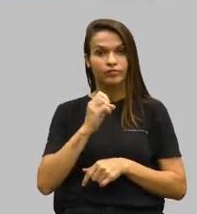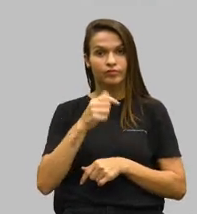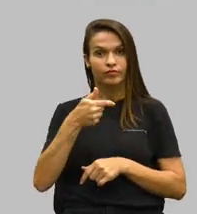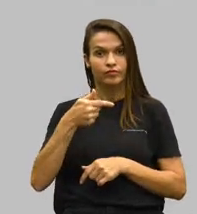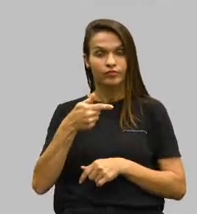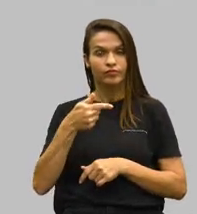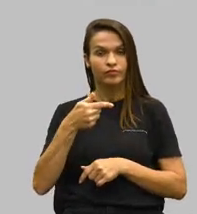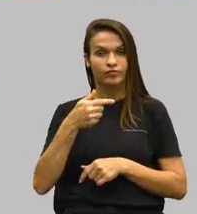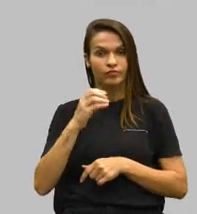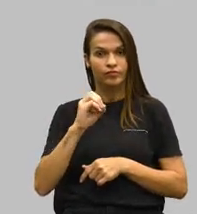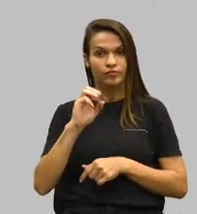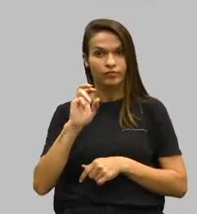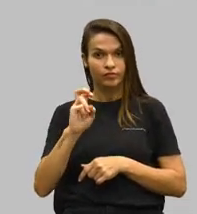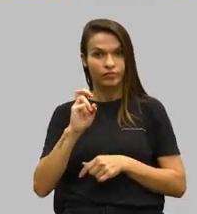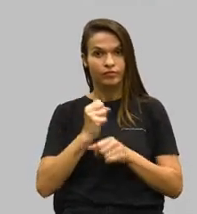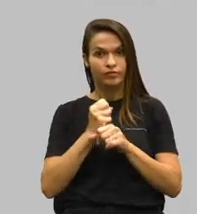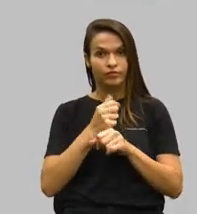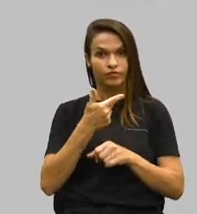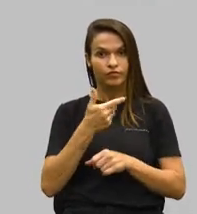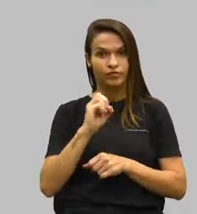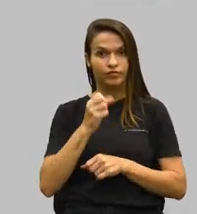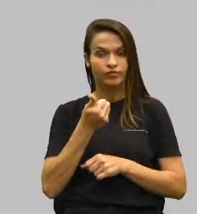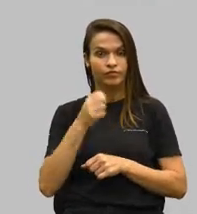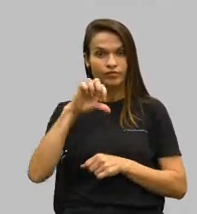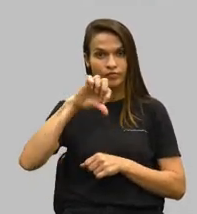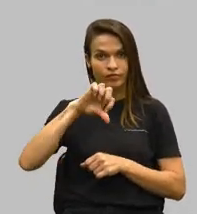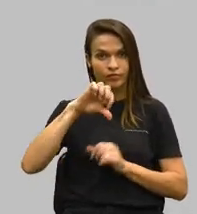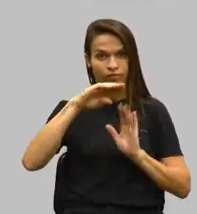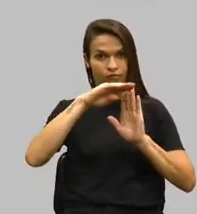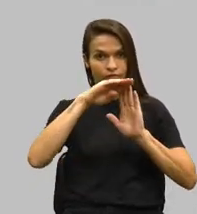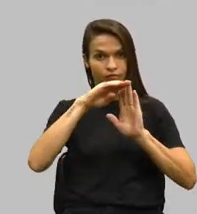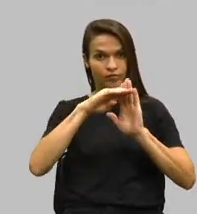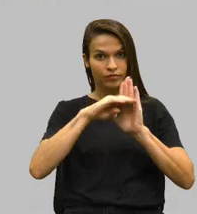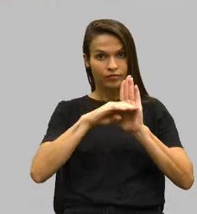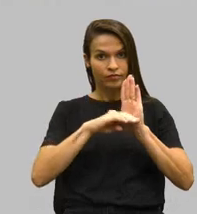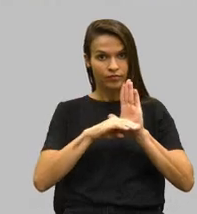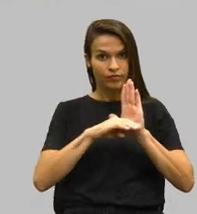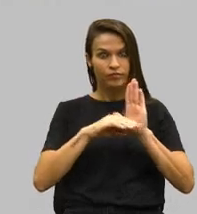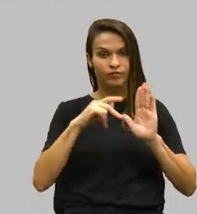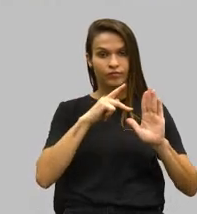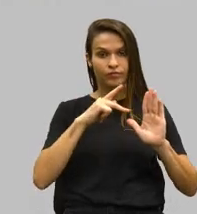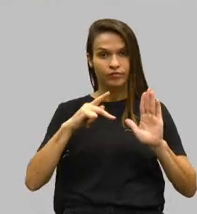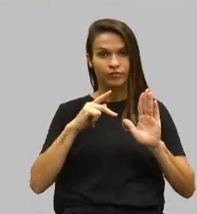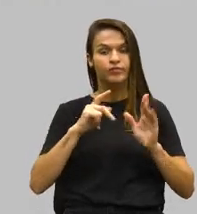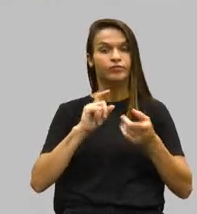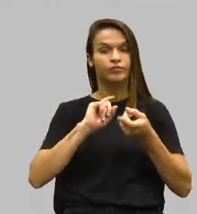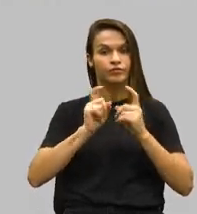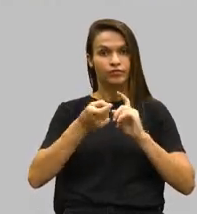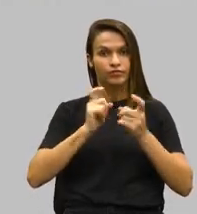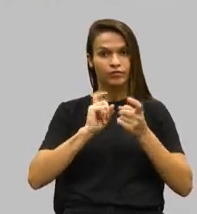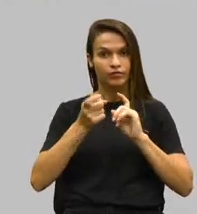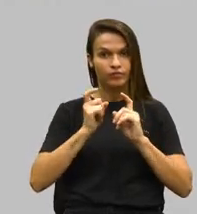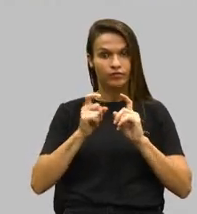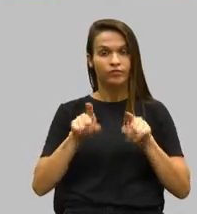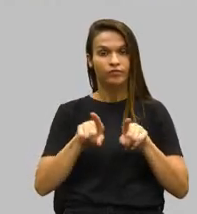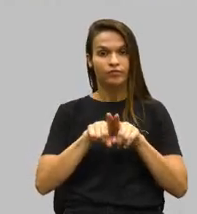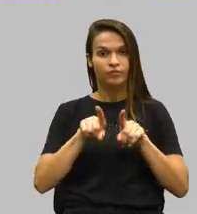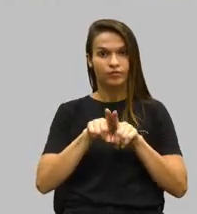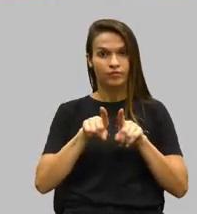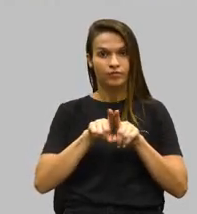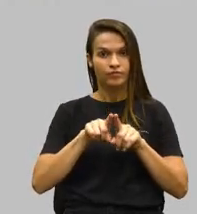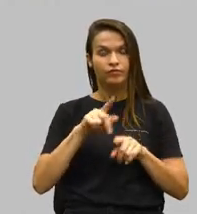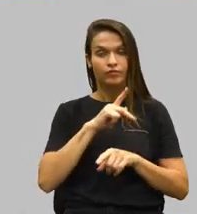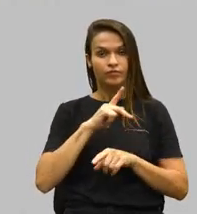2705 de29 na seguinte ordem presidente da reunião presidentes das comissões